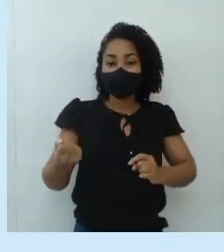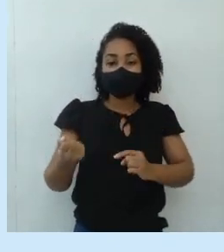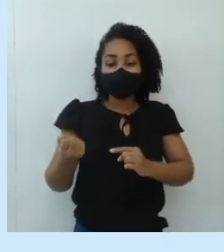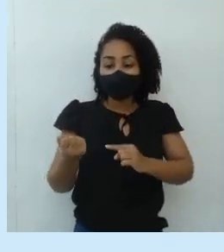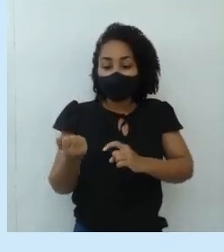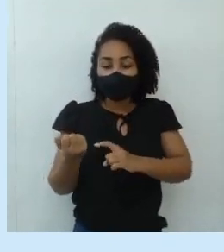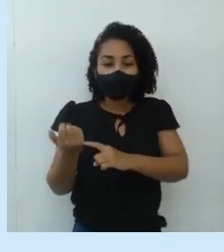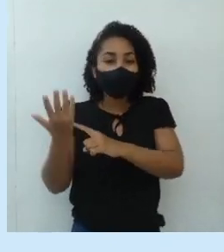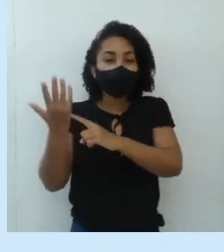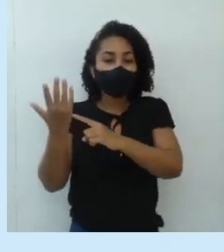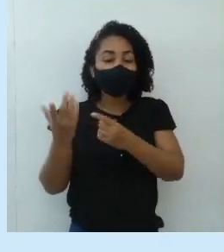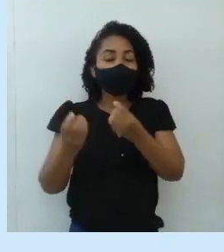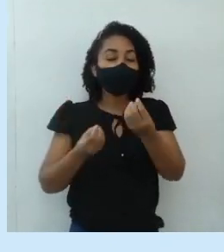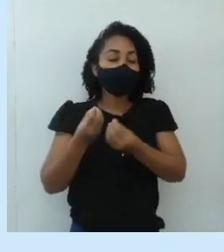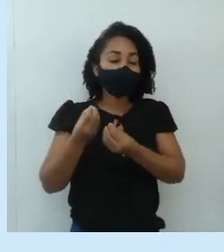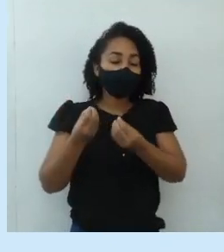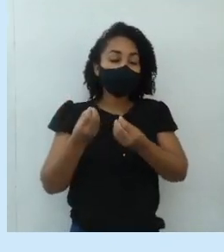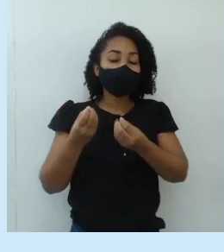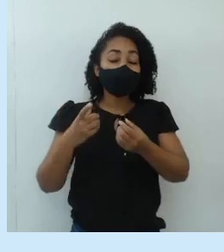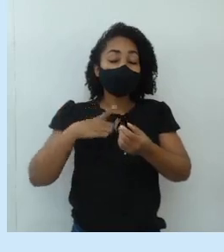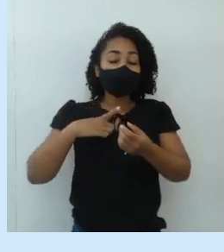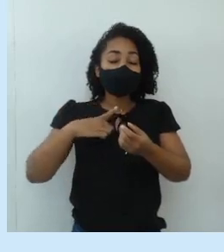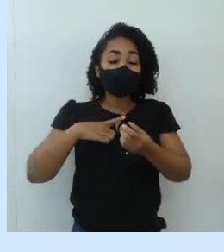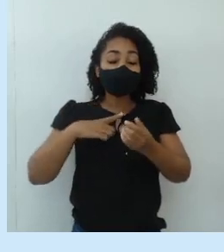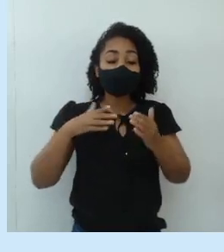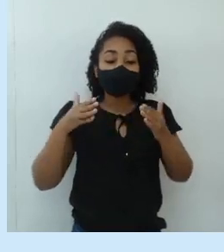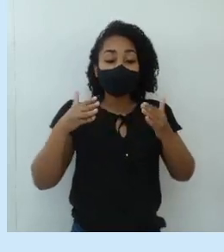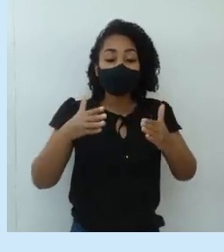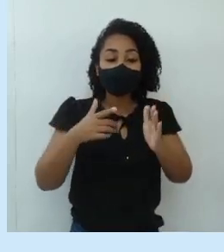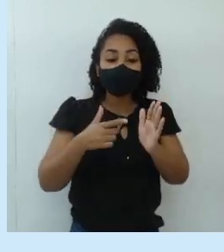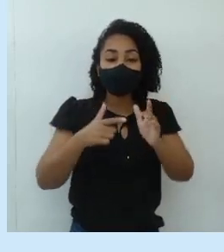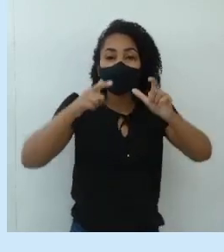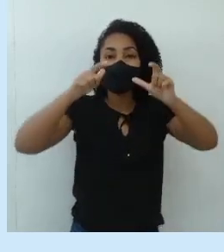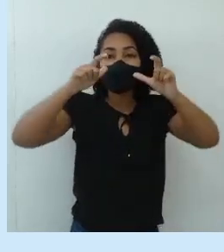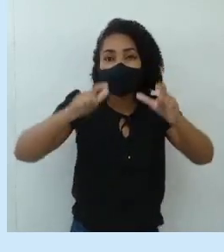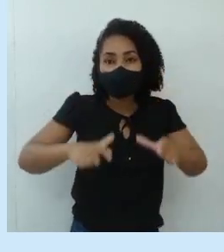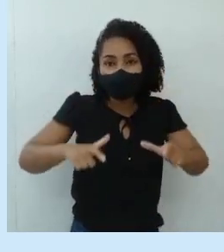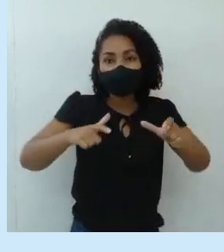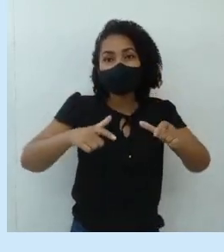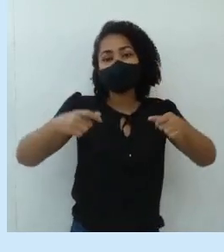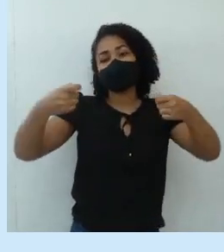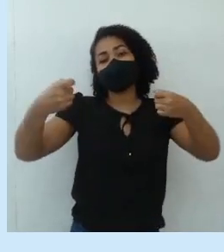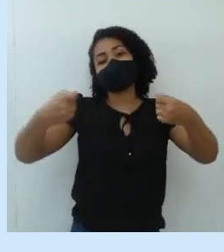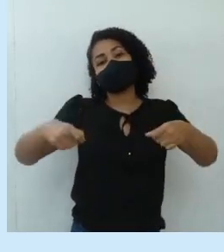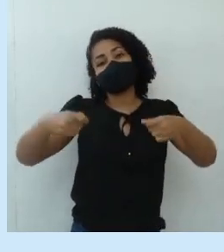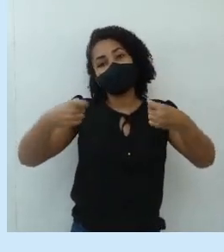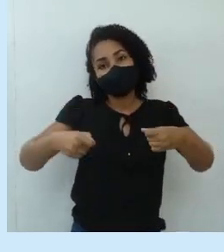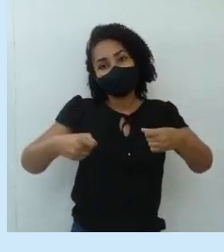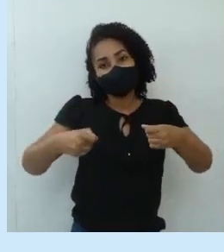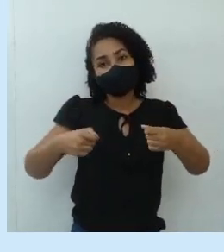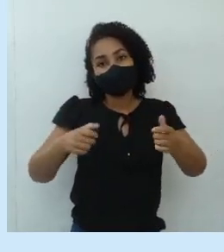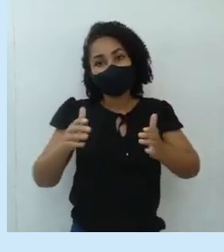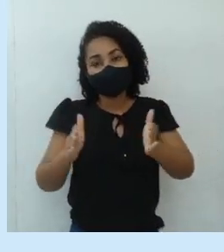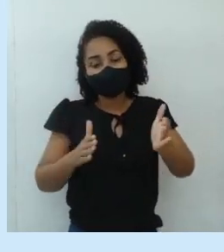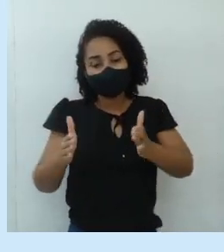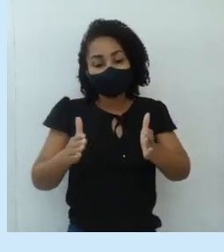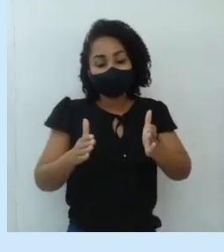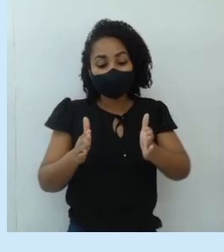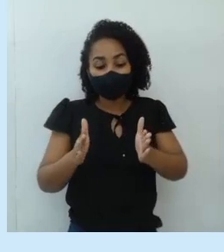atmosfera, que se manifestam ali numa localização que é precisa e num período de